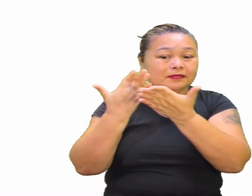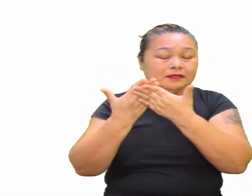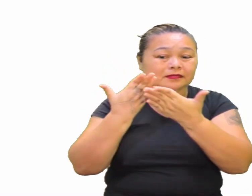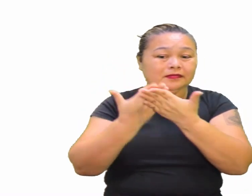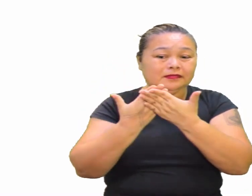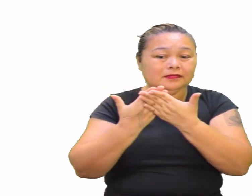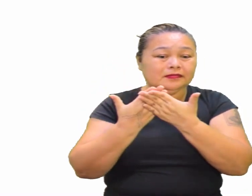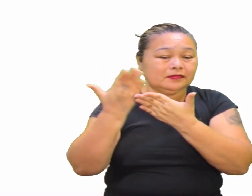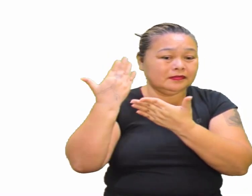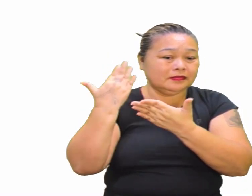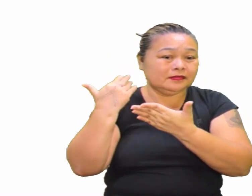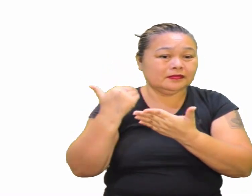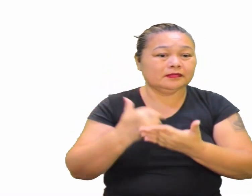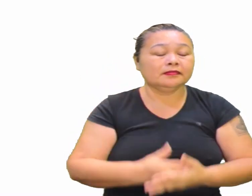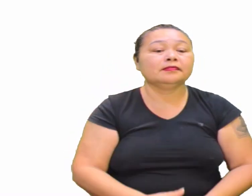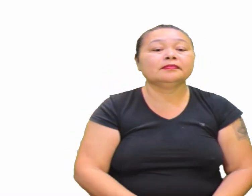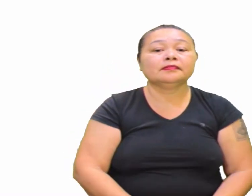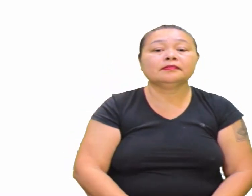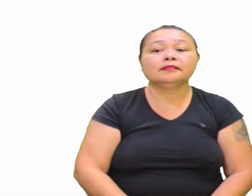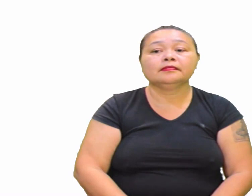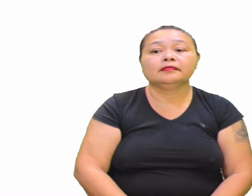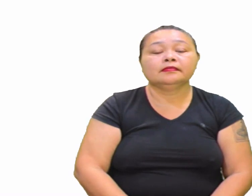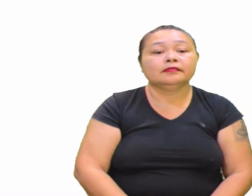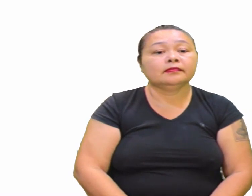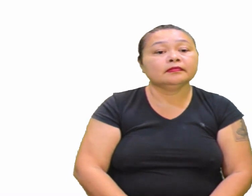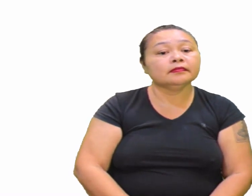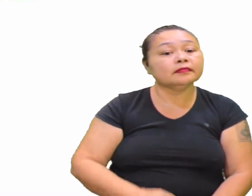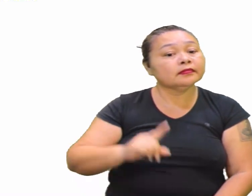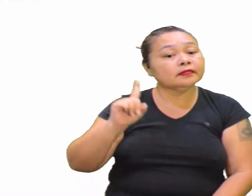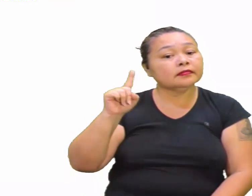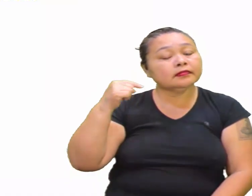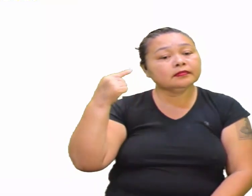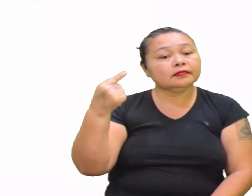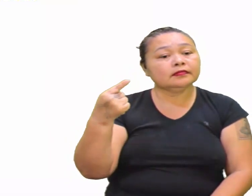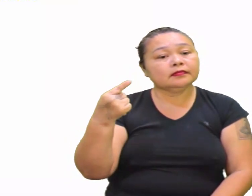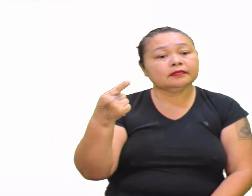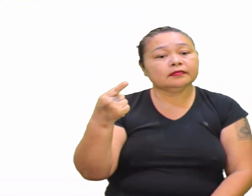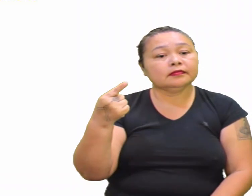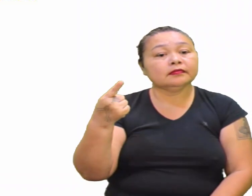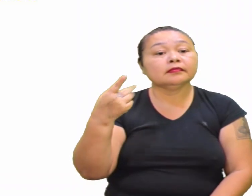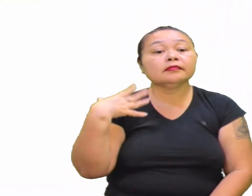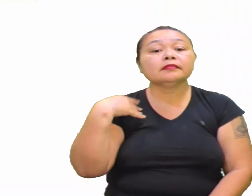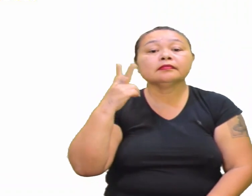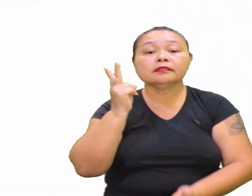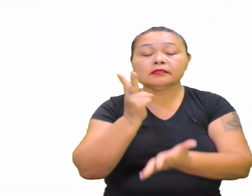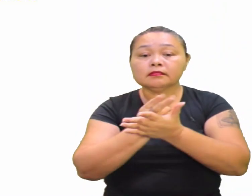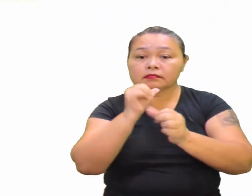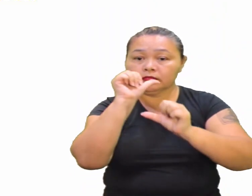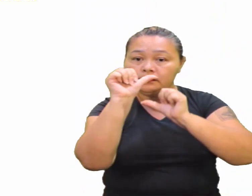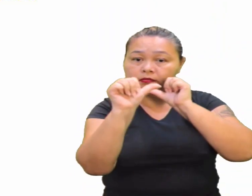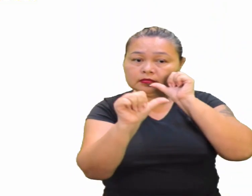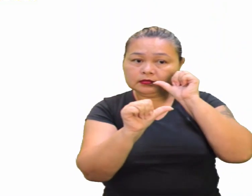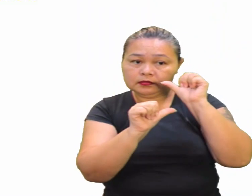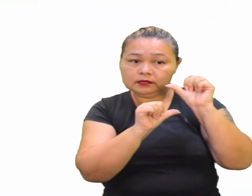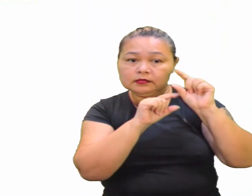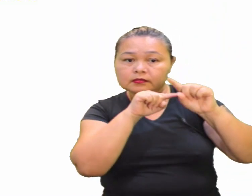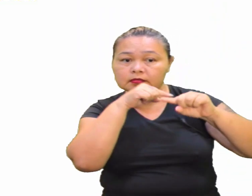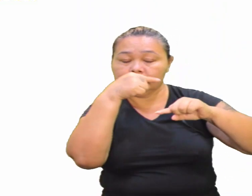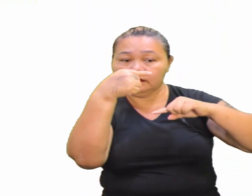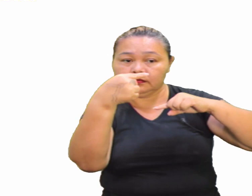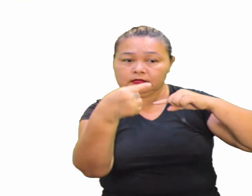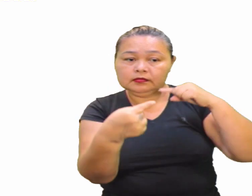que vocês já viram anteriormente. É, vou prosseguir aqui. Né, novas e constantes modificações